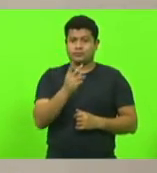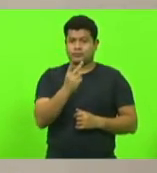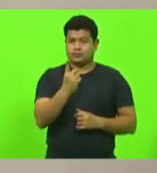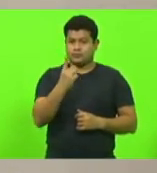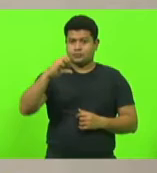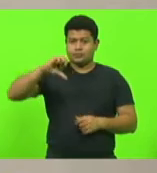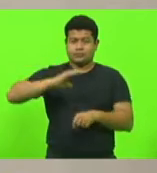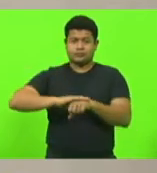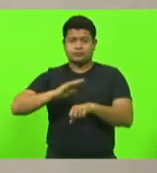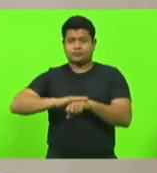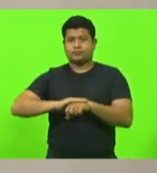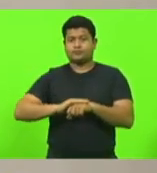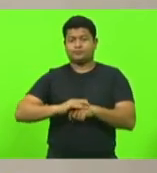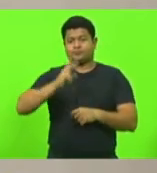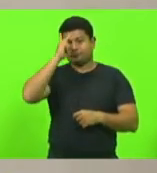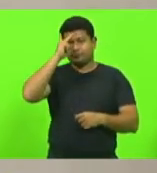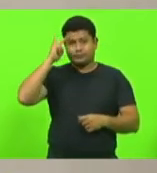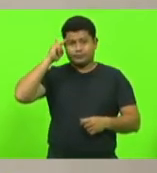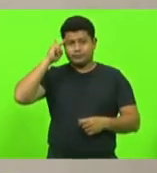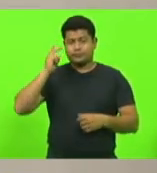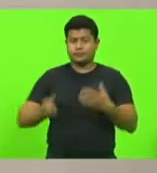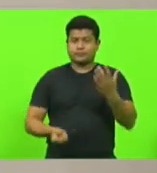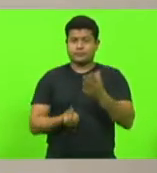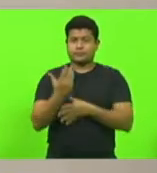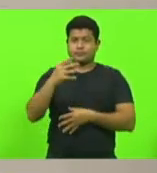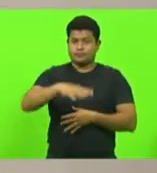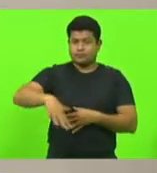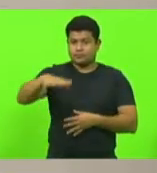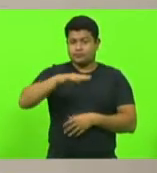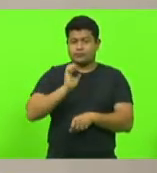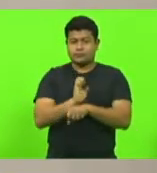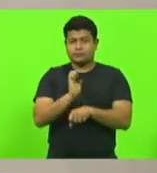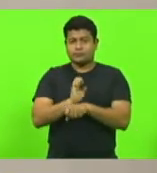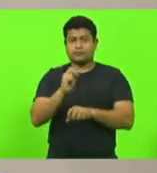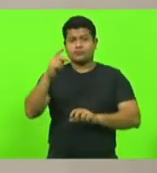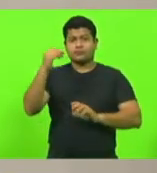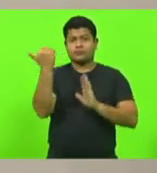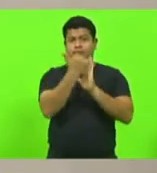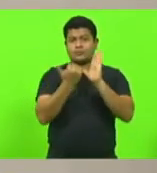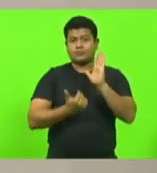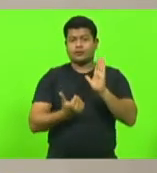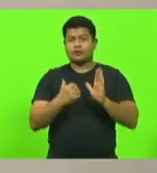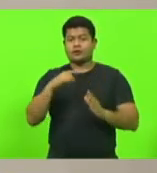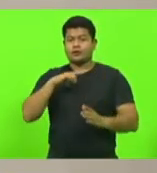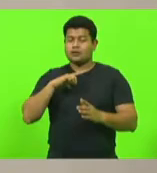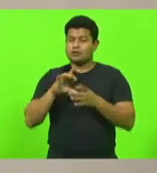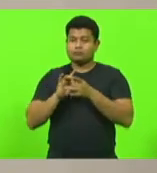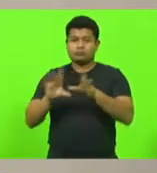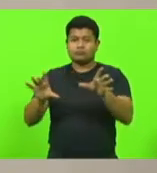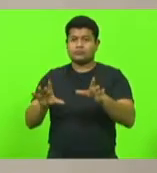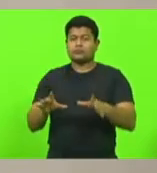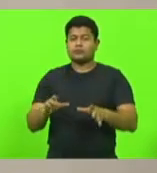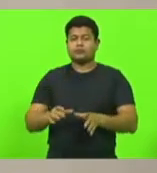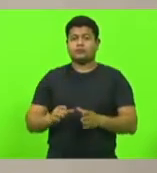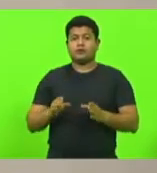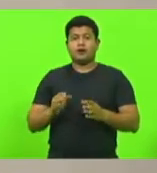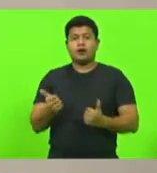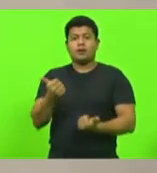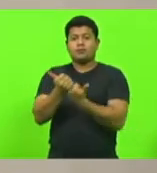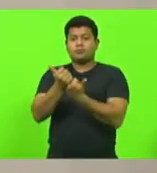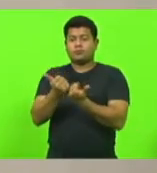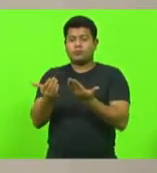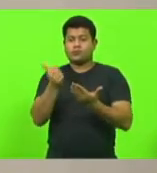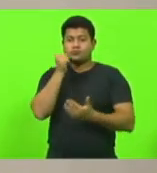30/2019, de autoria da deputada Paulinha, que institui no âmbito estadual o programa Tem Saída, destinado ao apoio às mulheres em situação de